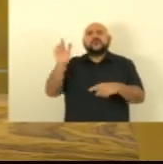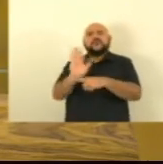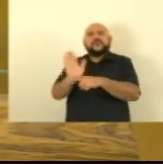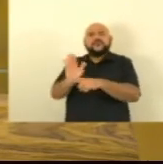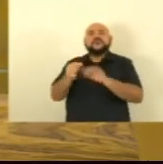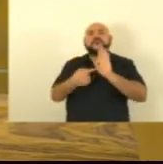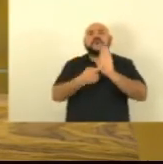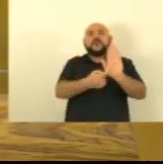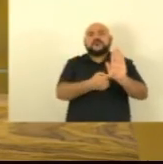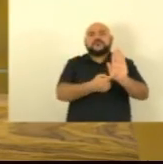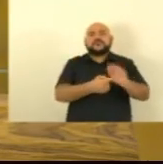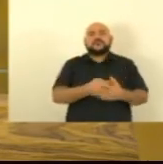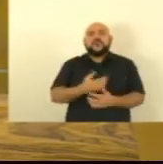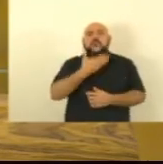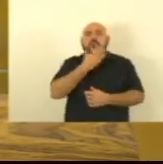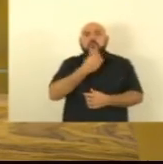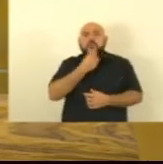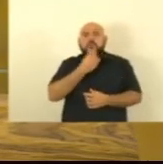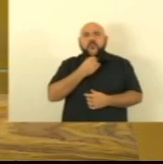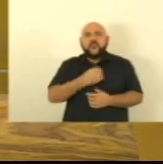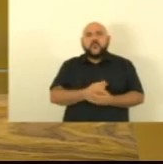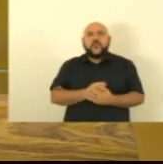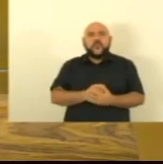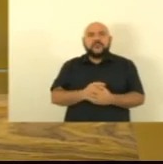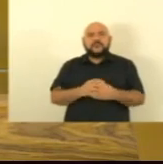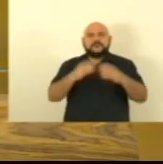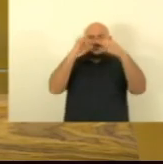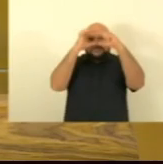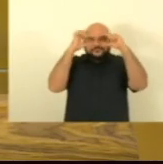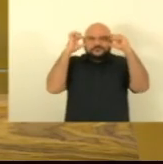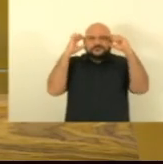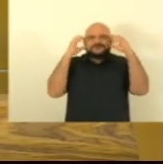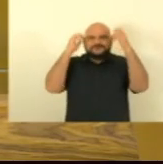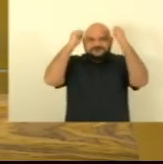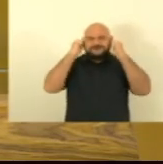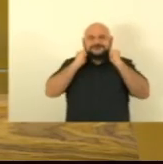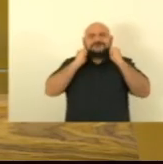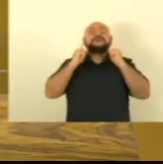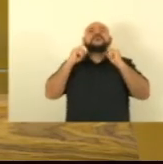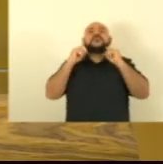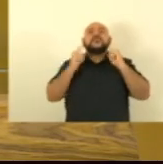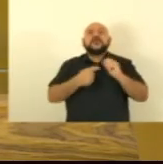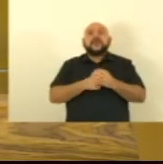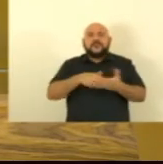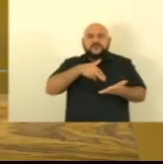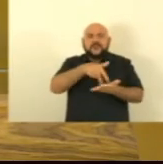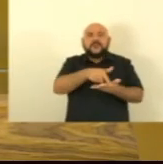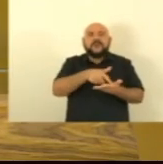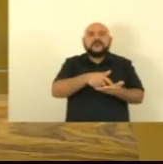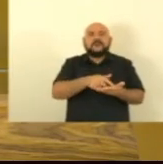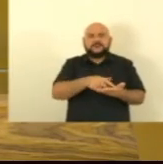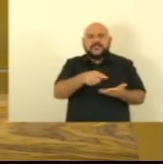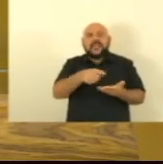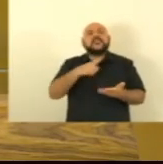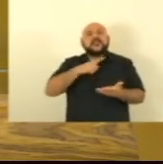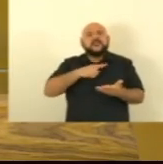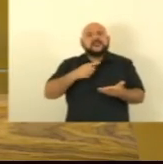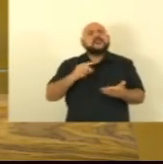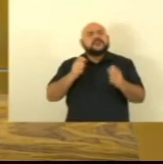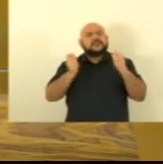pesada, esse cidadão que escondeu o rosto, mas depois ele saca um cartão, porque a porta é no cartão,